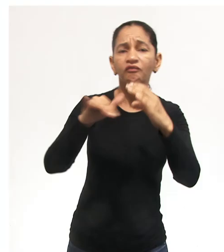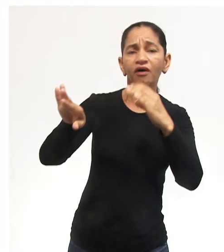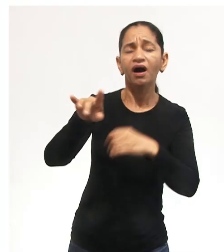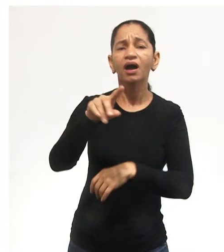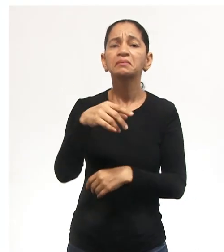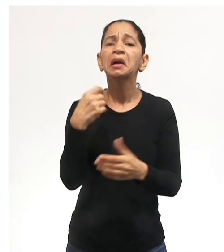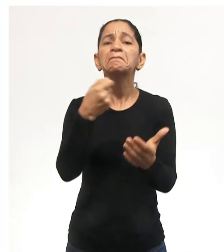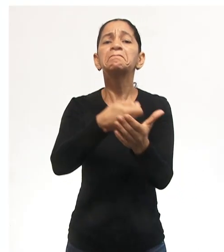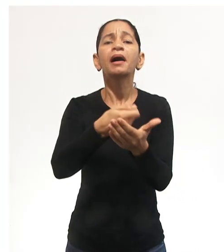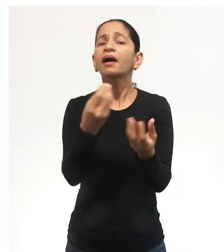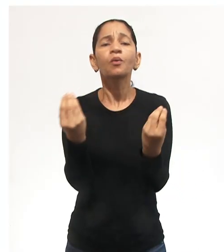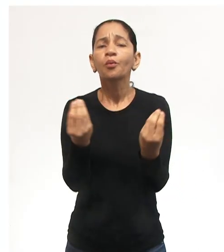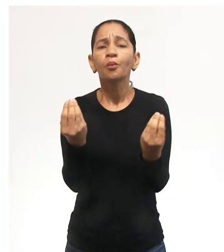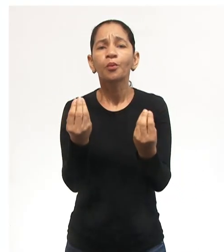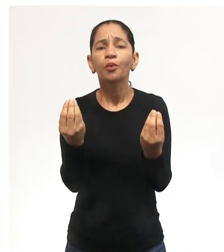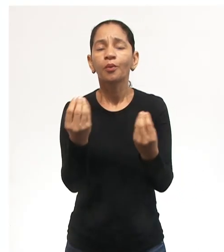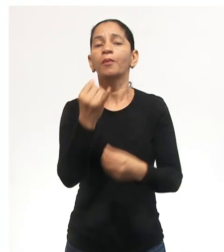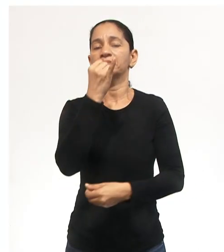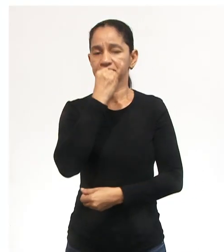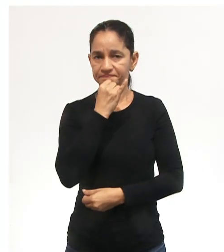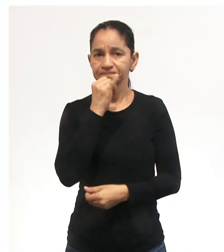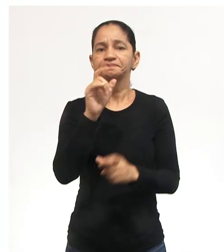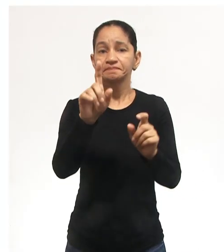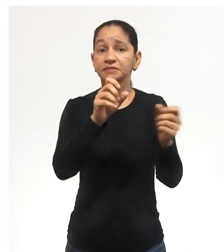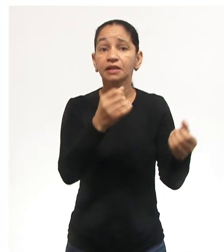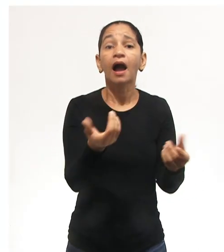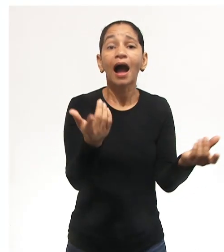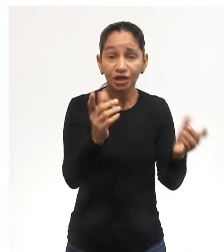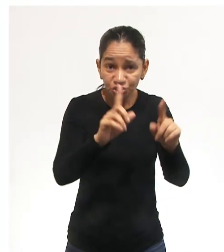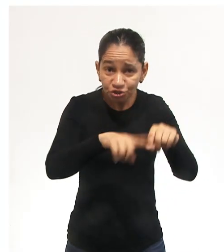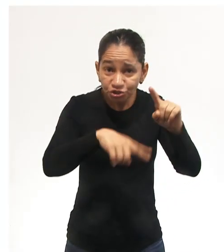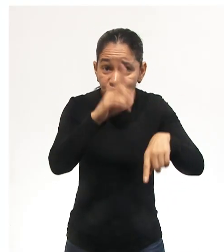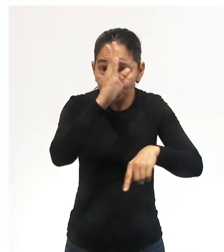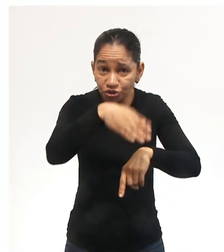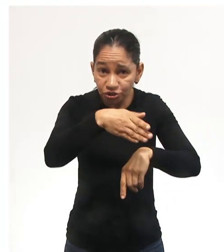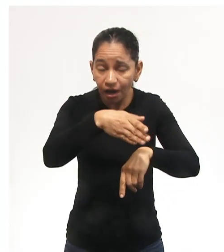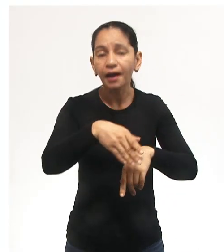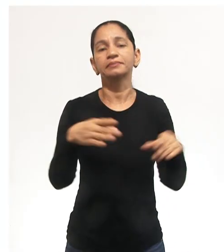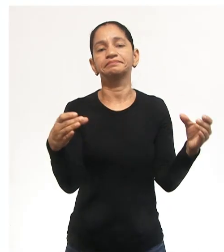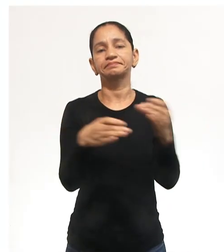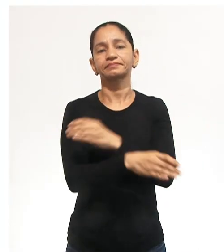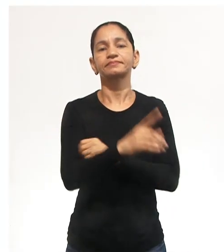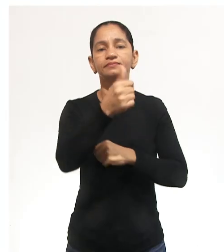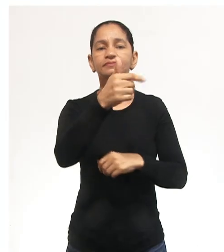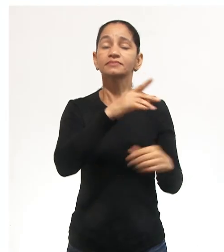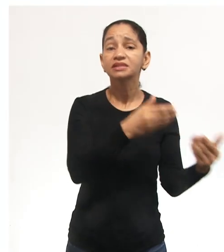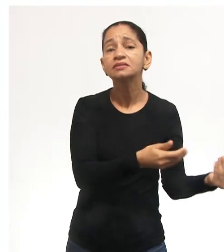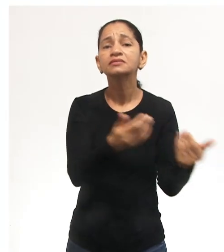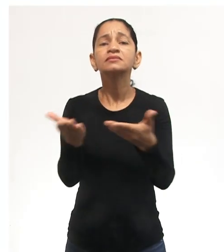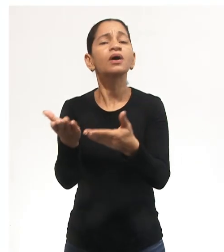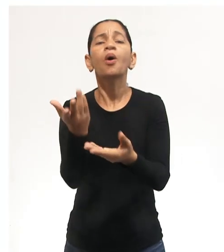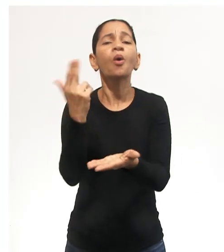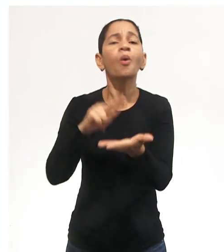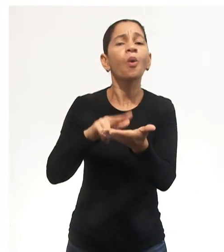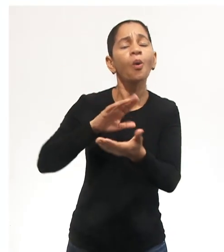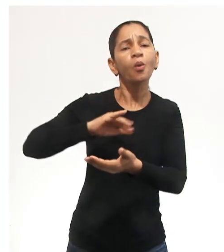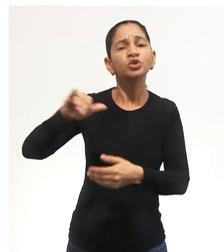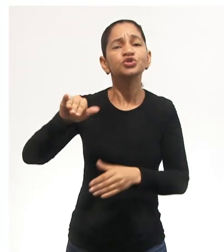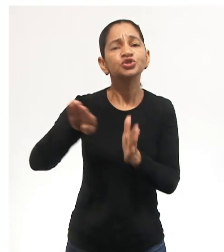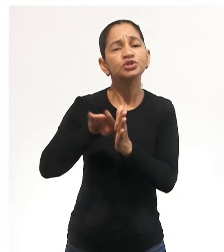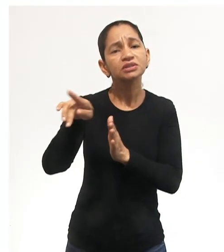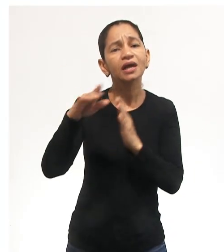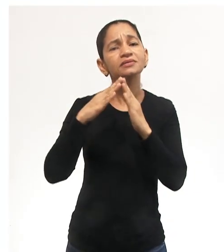vai pagar, como que eu vou encaminhar o que ele comprou, como que eu vou atender esse cliente e, né,